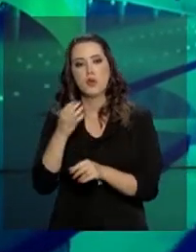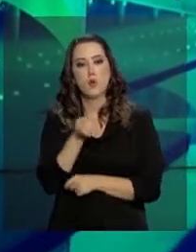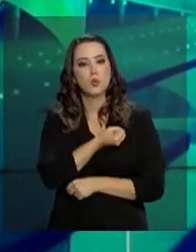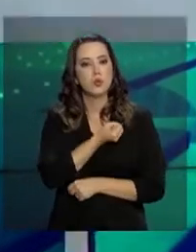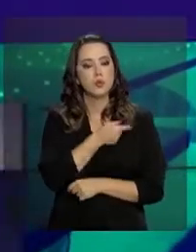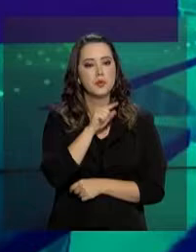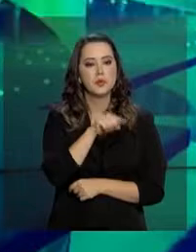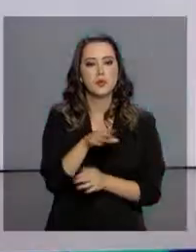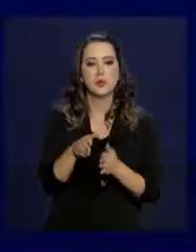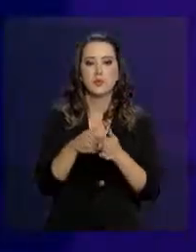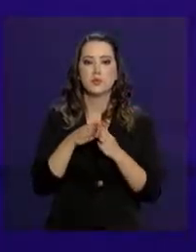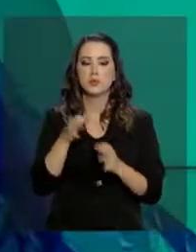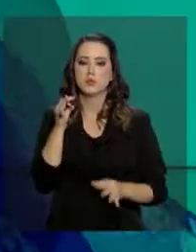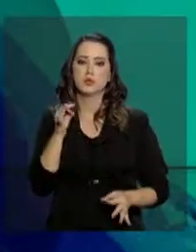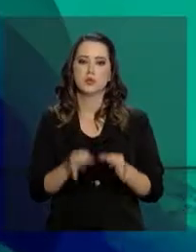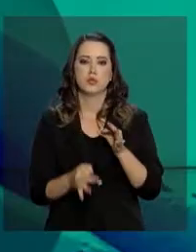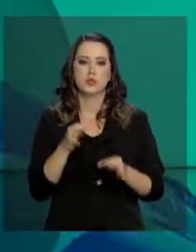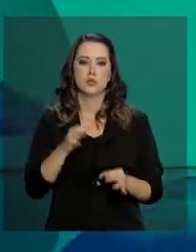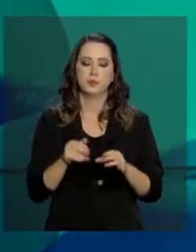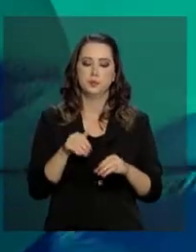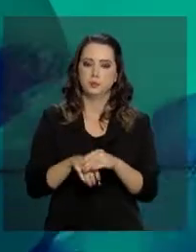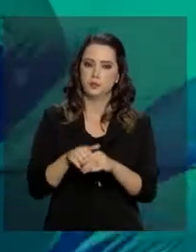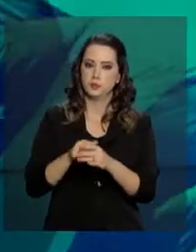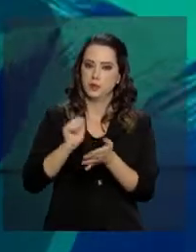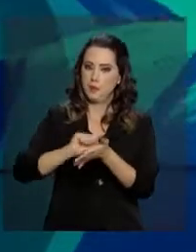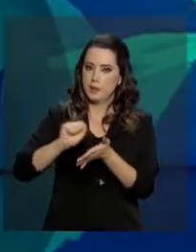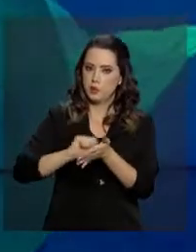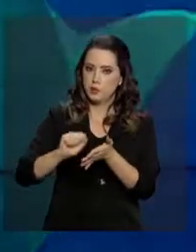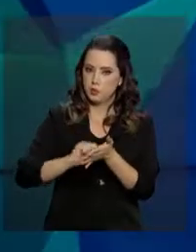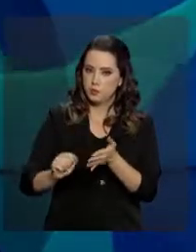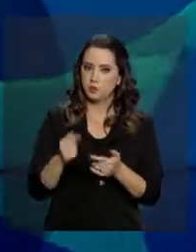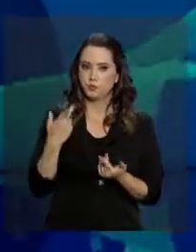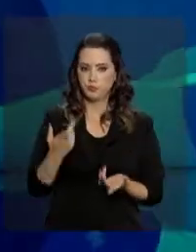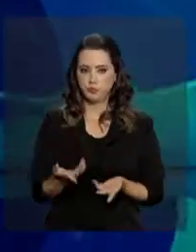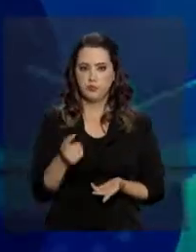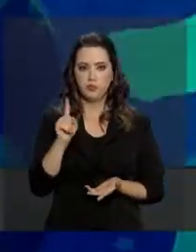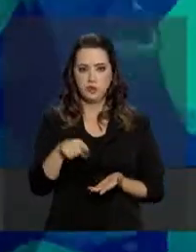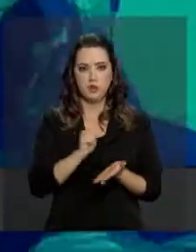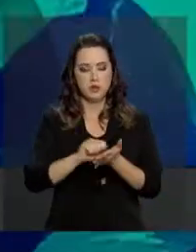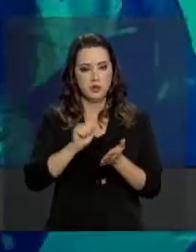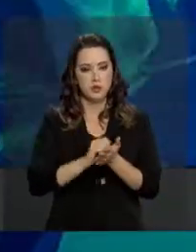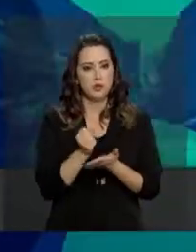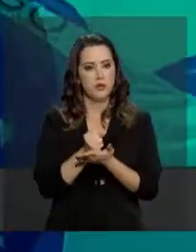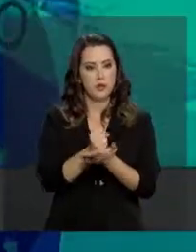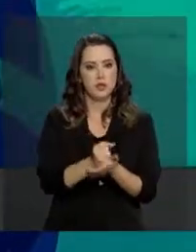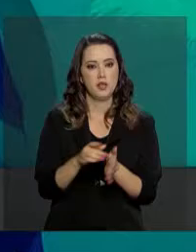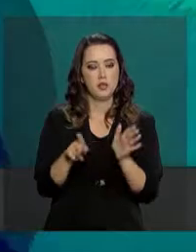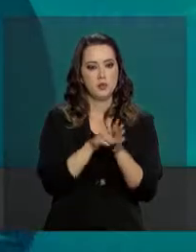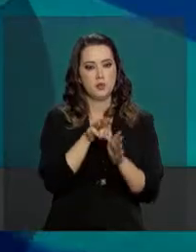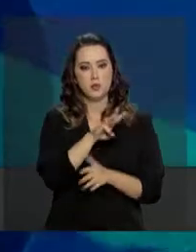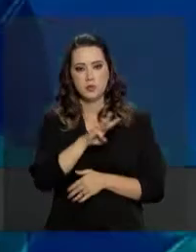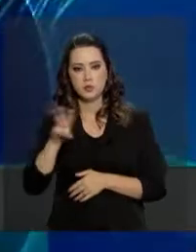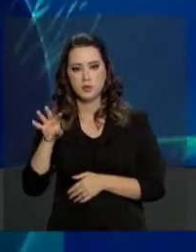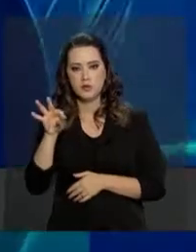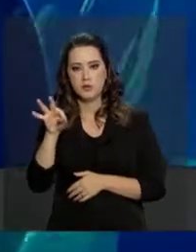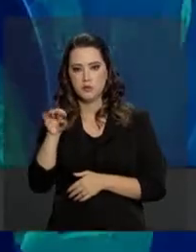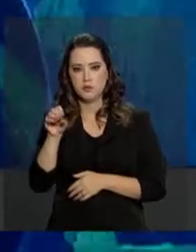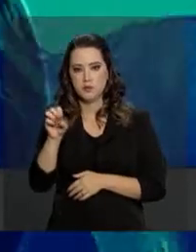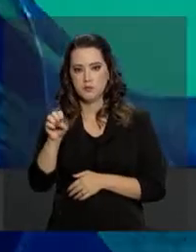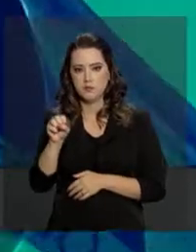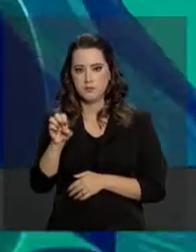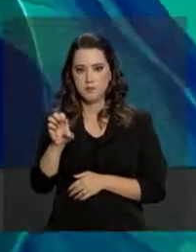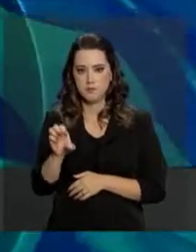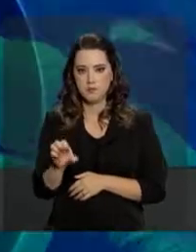documento e o requerimento de justificativa eleitoral preenchido. Este requerimento está disponível no site do Tribunal